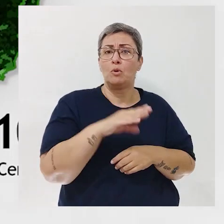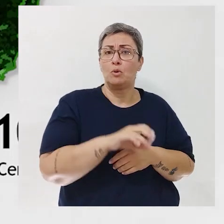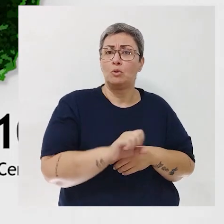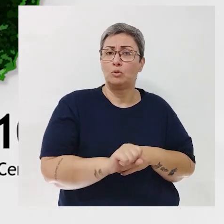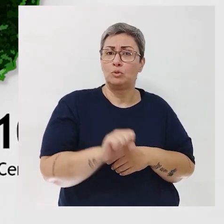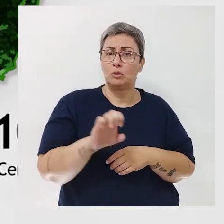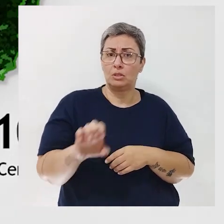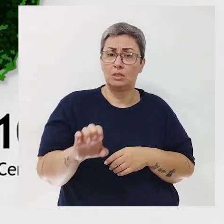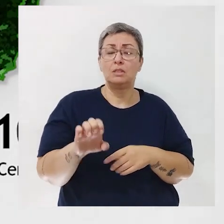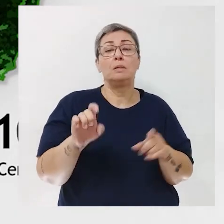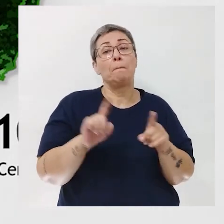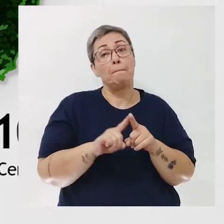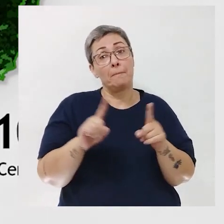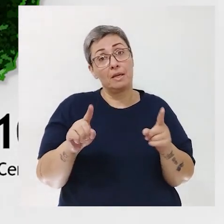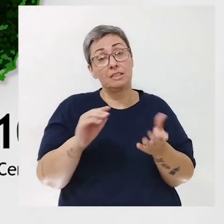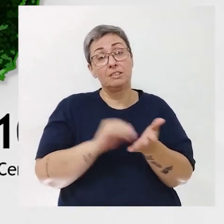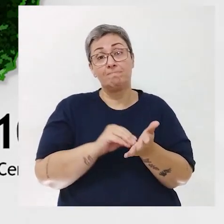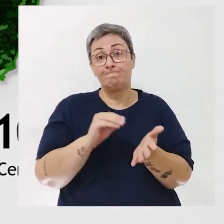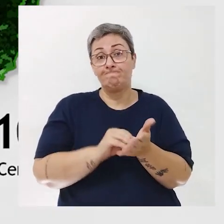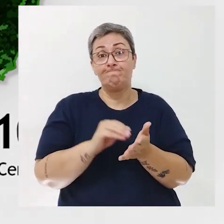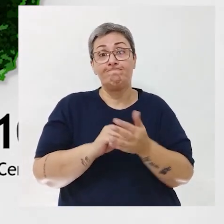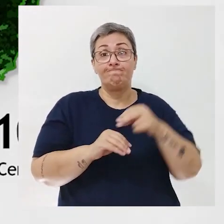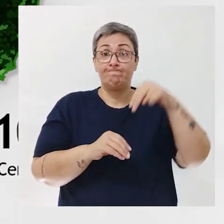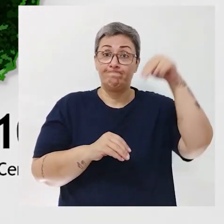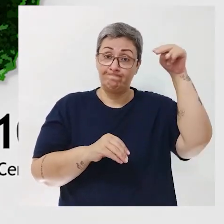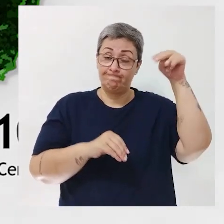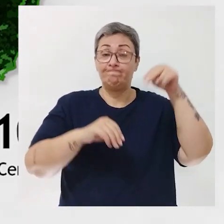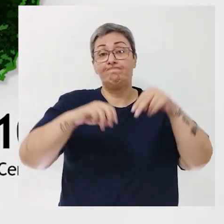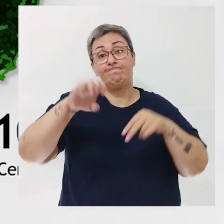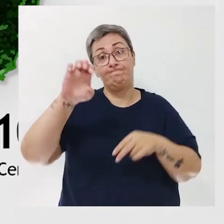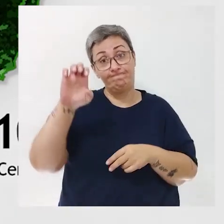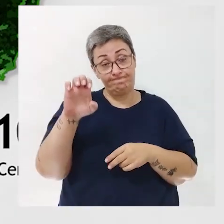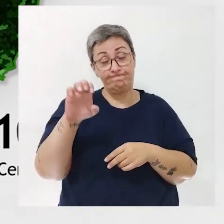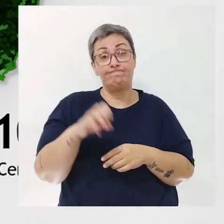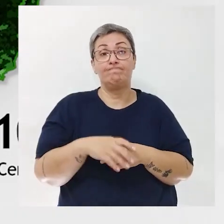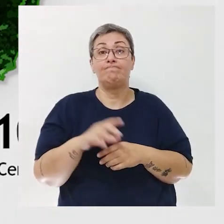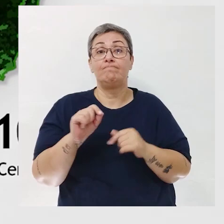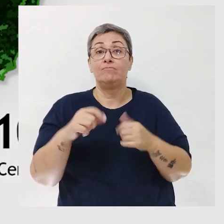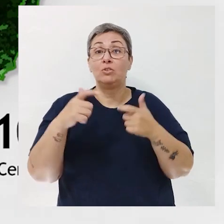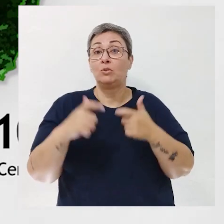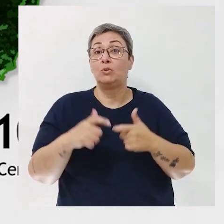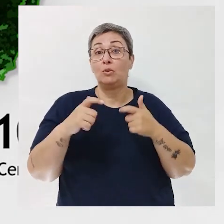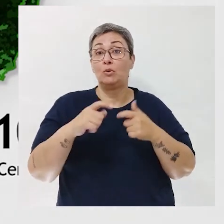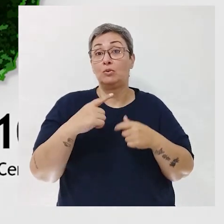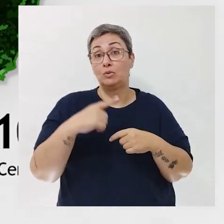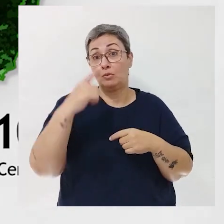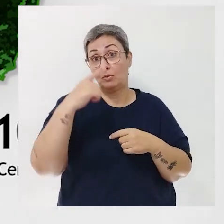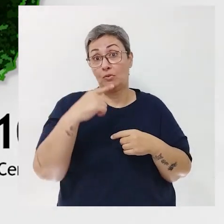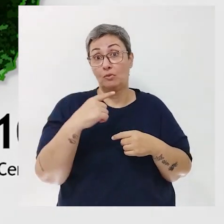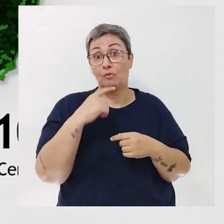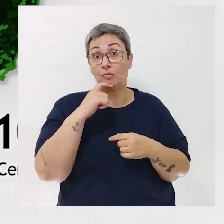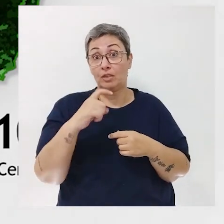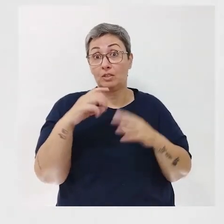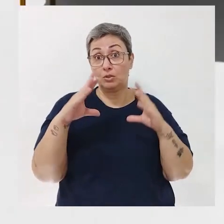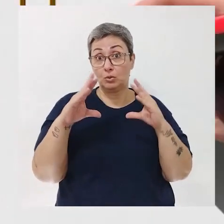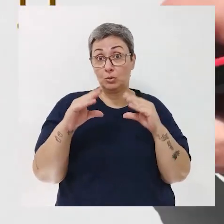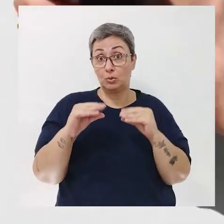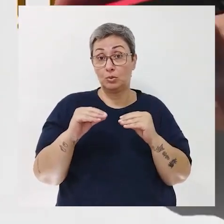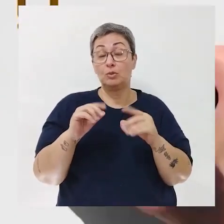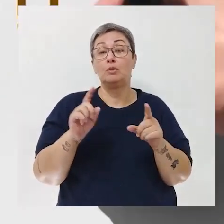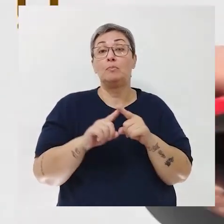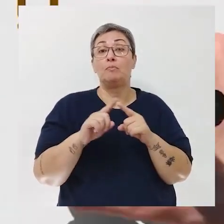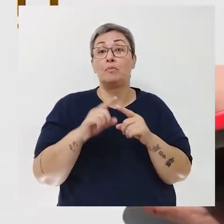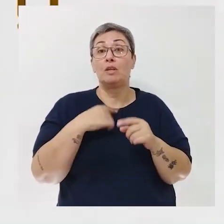do Sudeste, mas ainda muito defasada no Norte e no Nordeste, onde predomina o verde escuro. Já